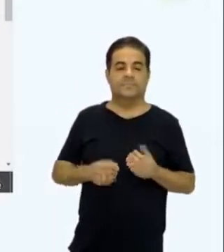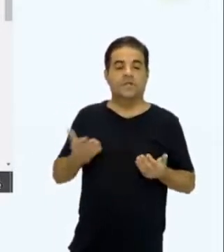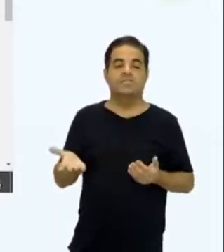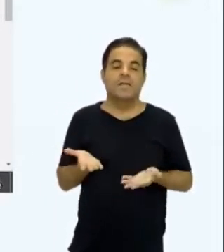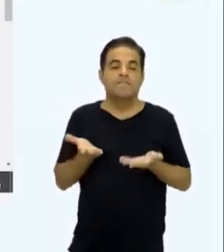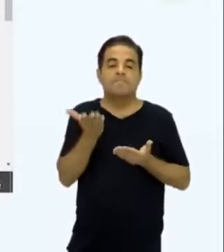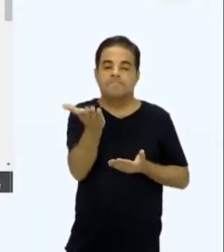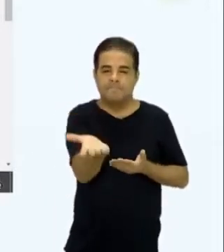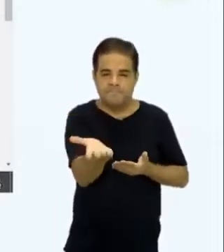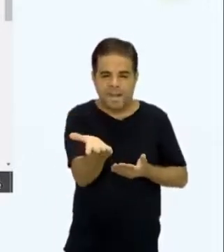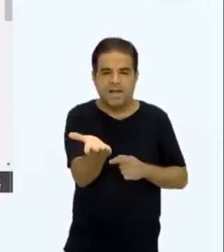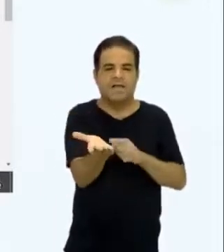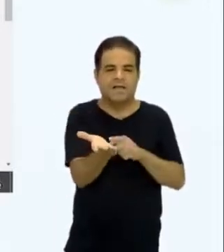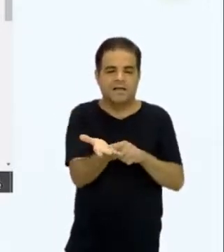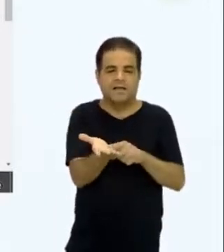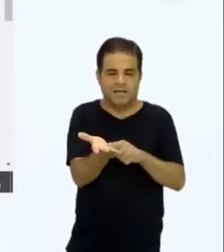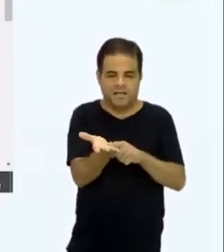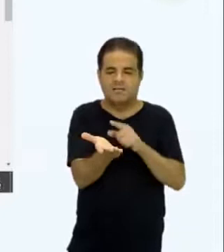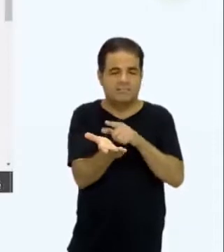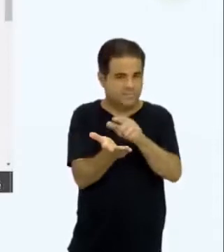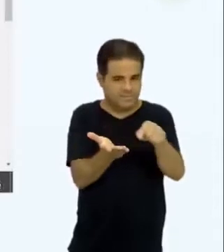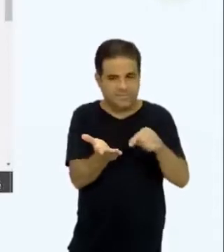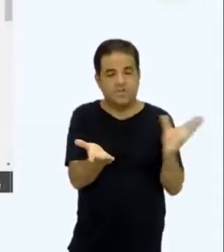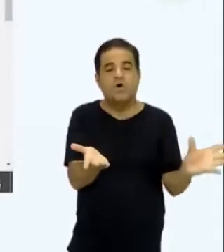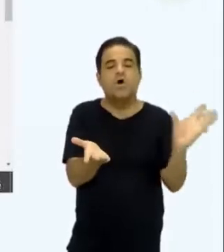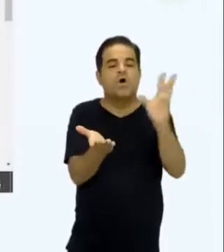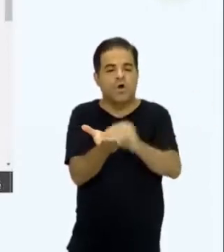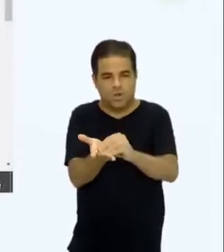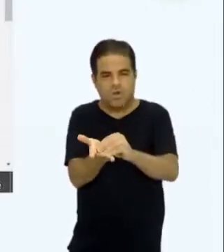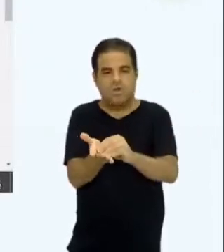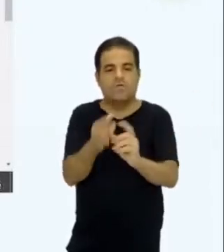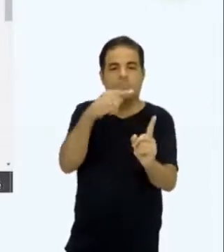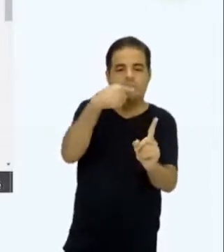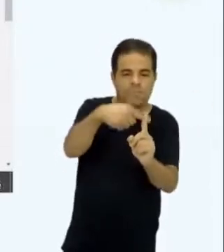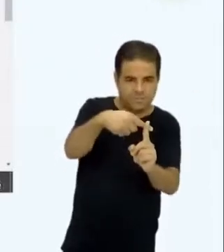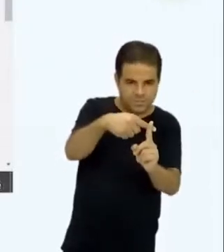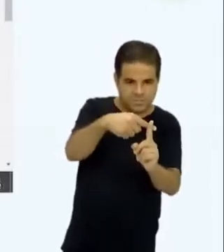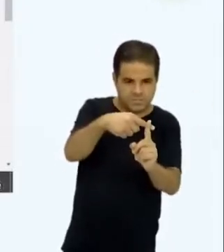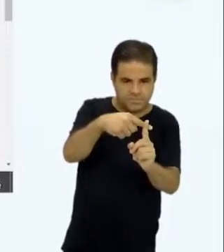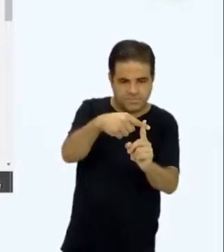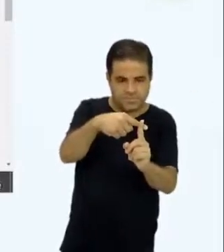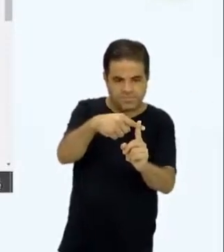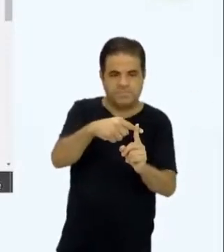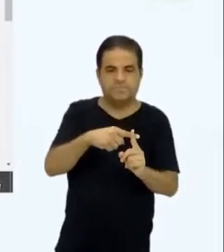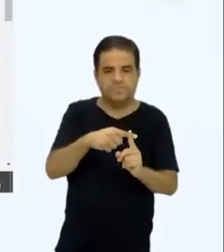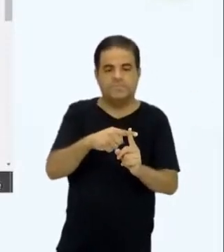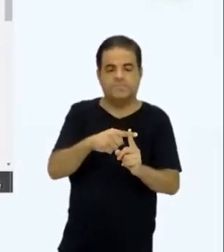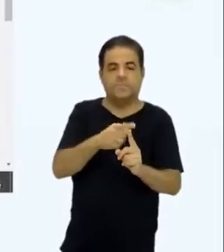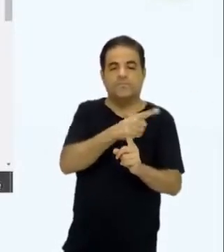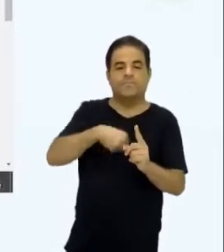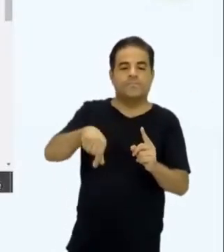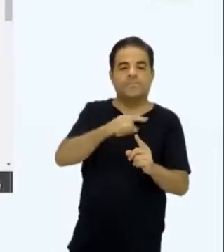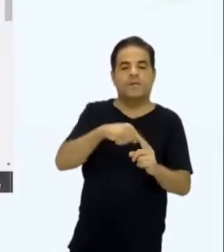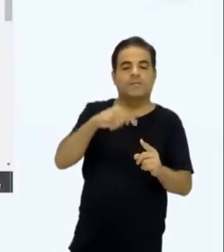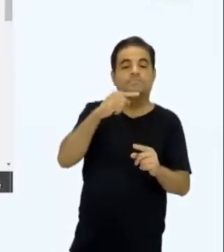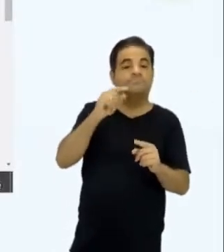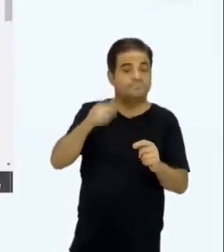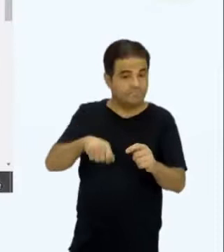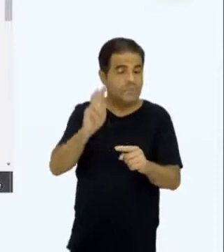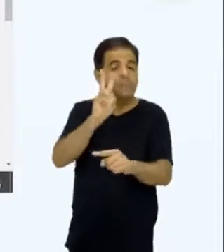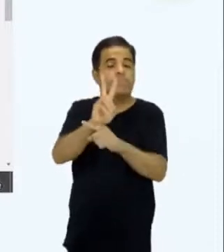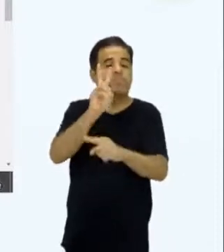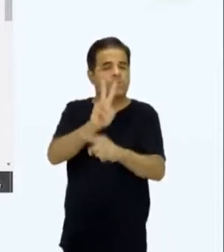placa protoboard. Então, a gente está colocando aqui do lado positivo, anodo, o nosso resistor que vai